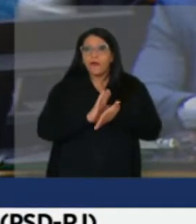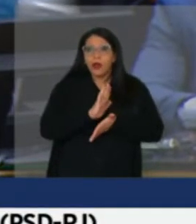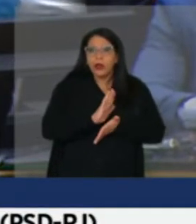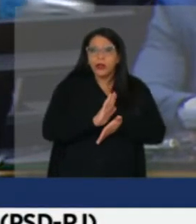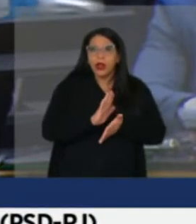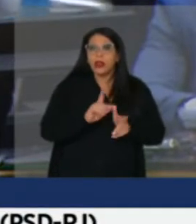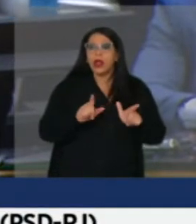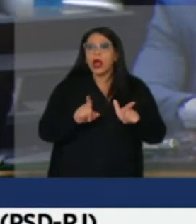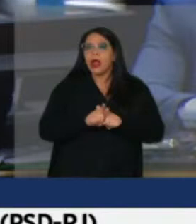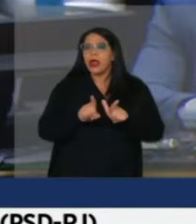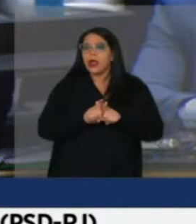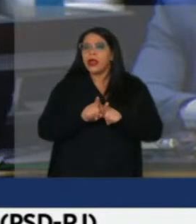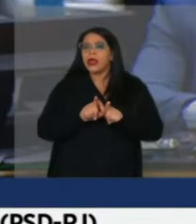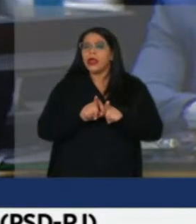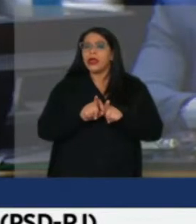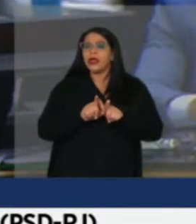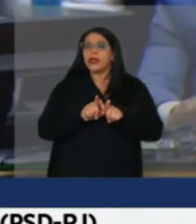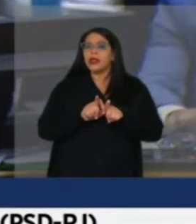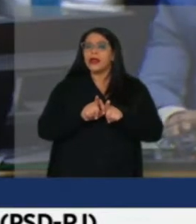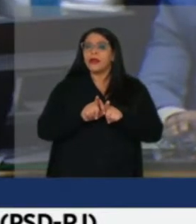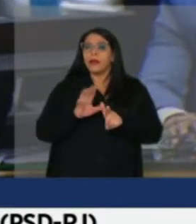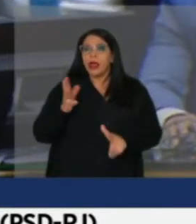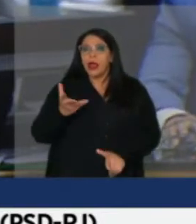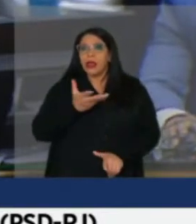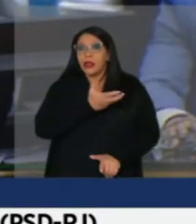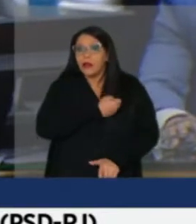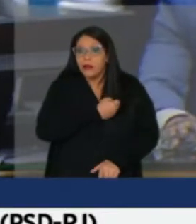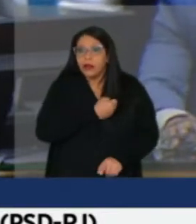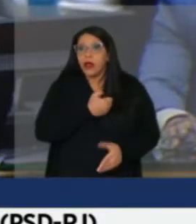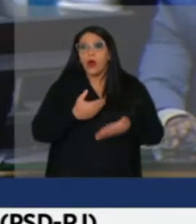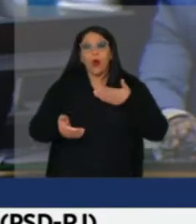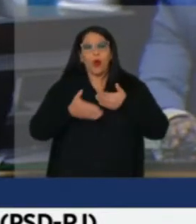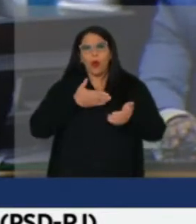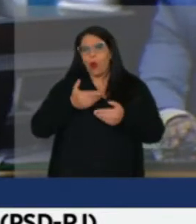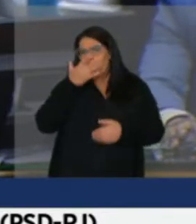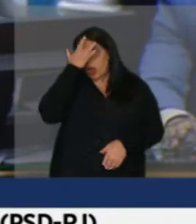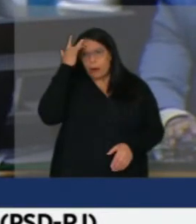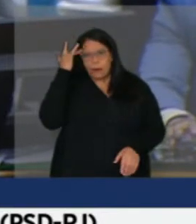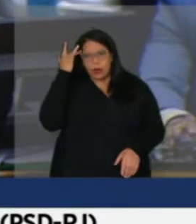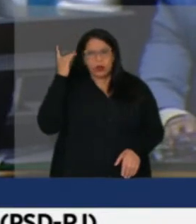absolvição, não em relação à sua cliente, mas de qualquer parlamentar,